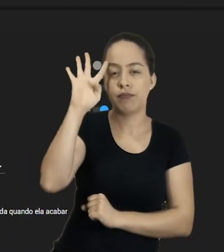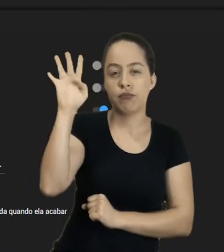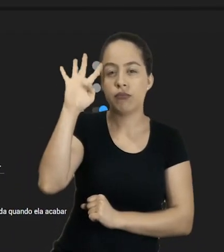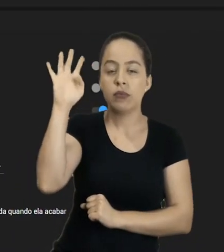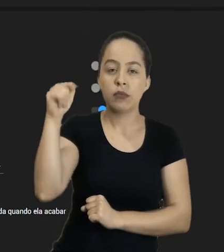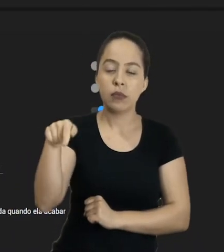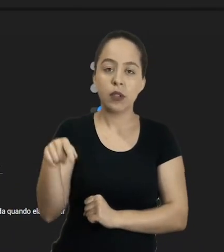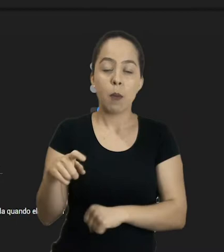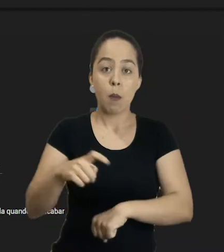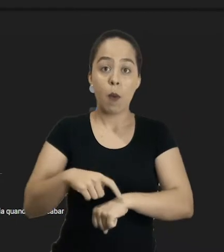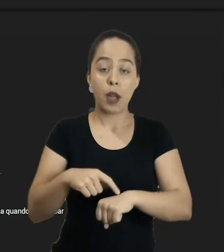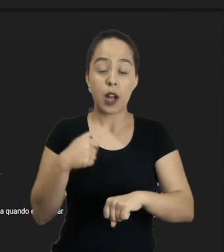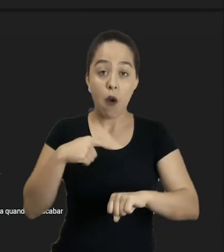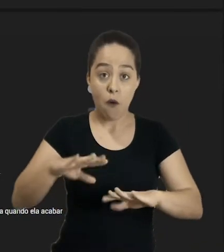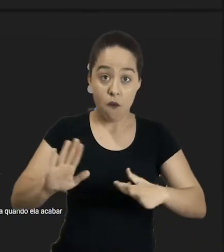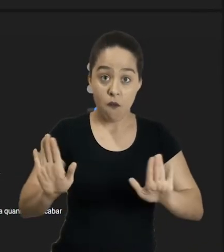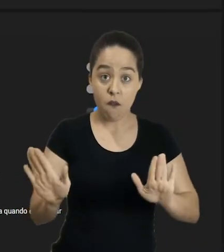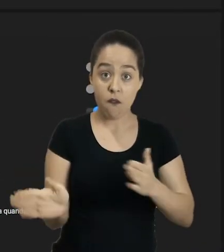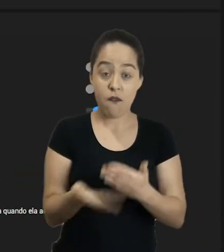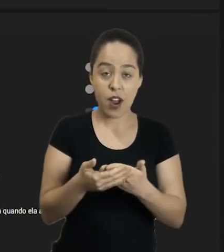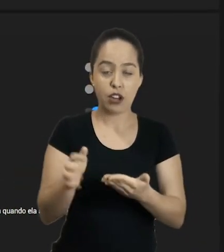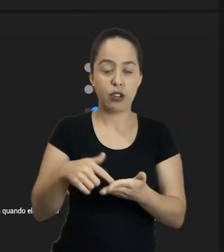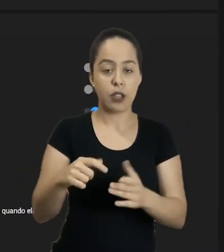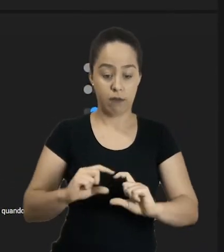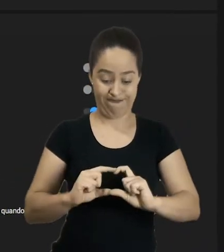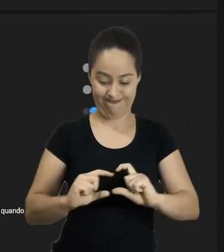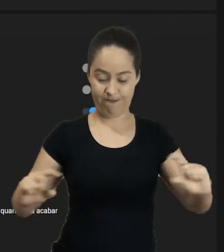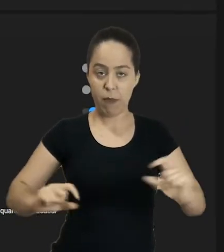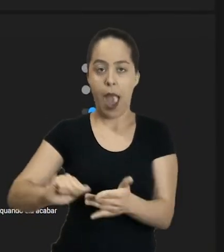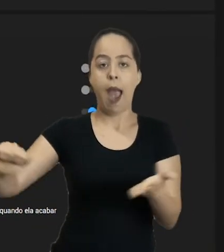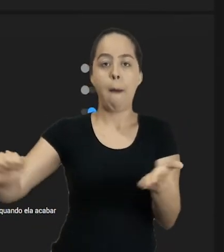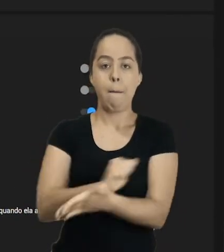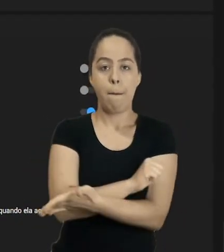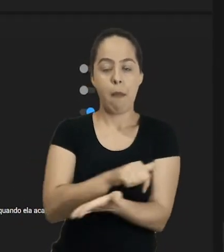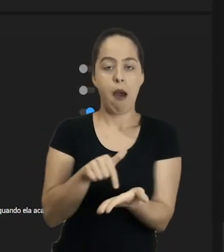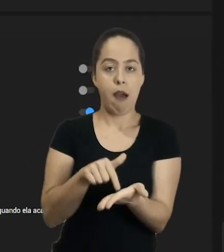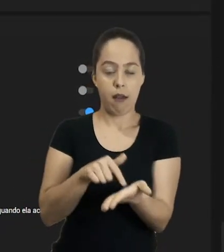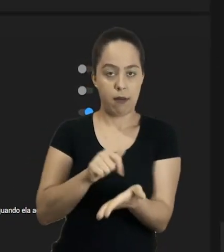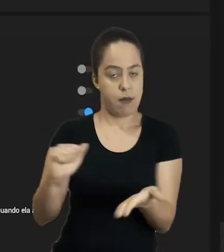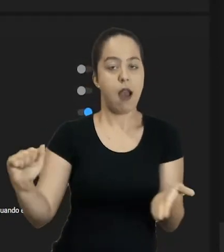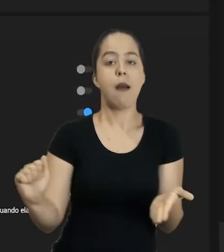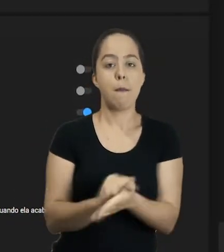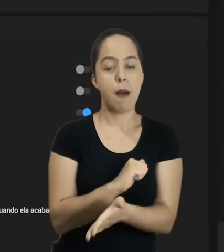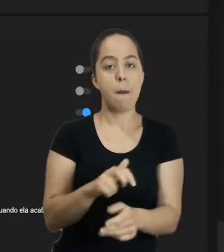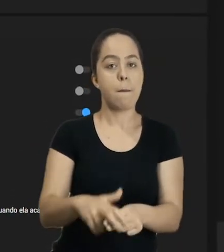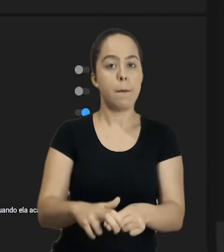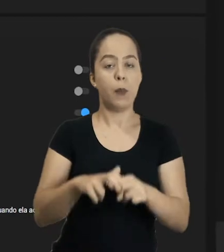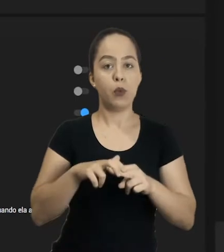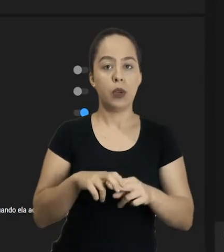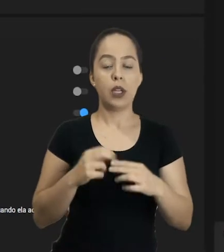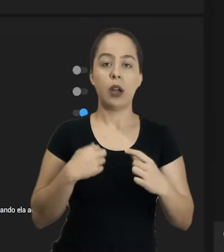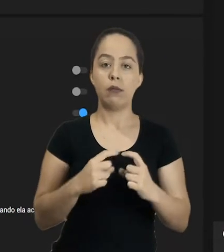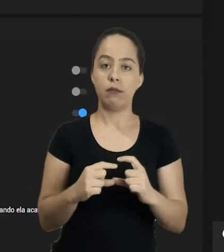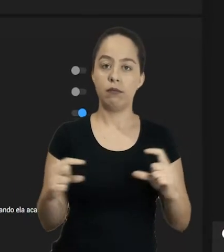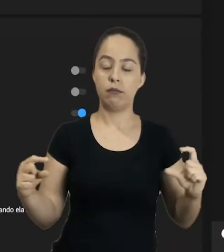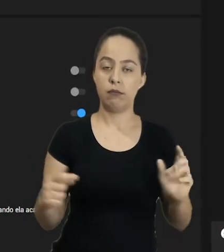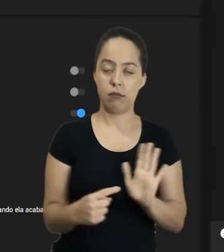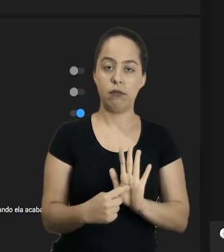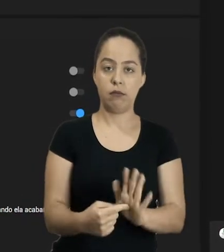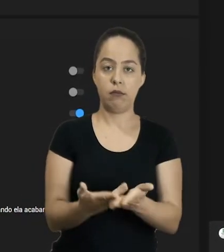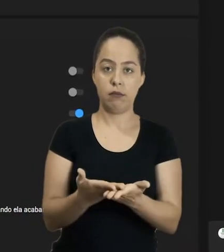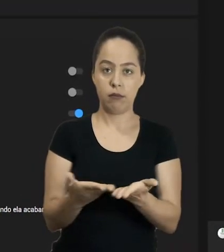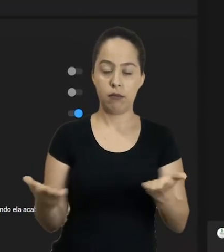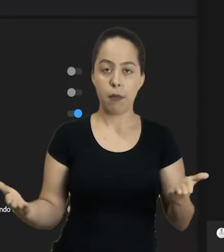fictício. Quando eu fechar aqui, ele vai apagar essa chave, então ninguém vai poder usar, por isso que eu estou mostrando para